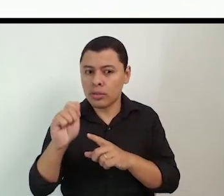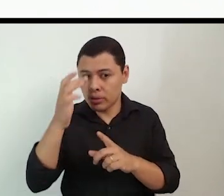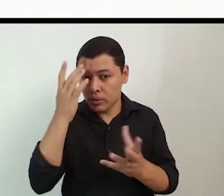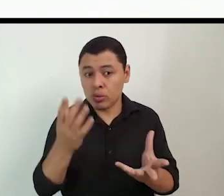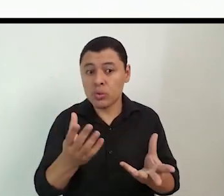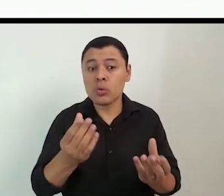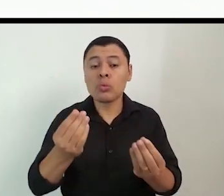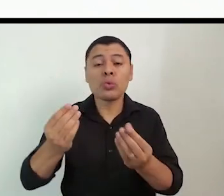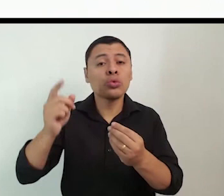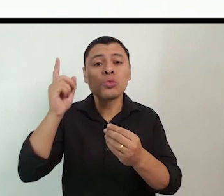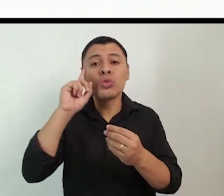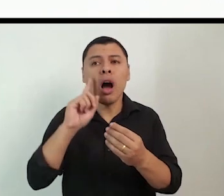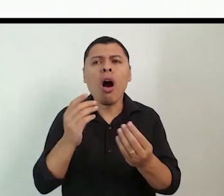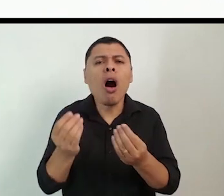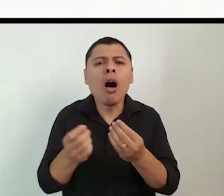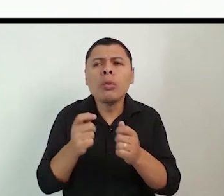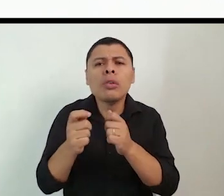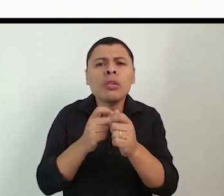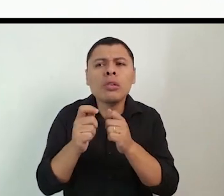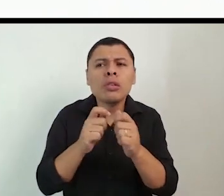sabe como que é feita essa contratação, né?